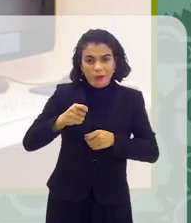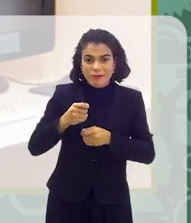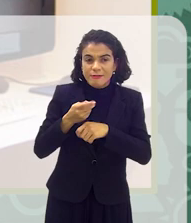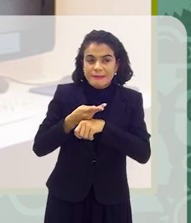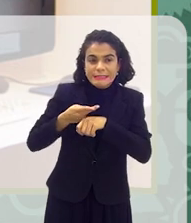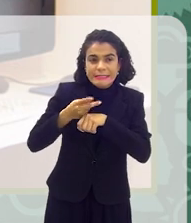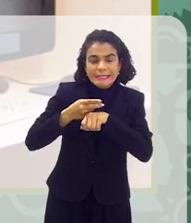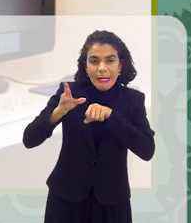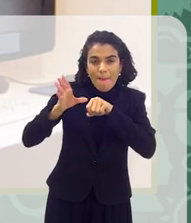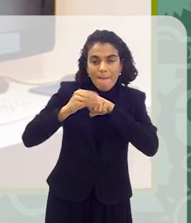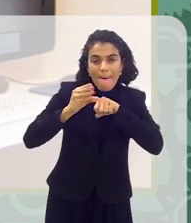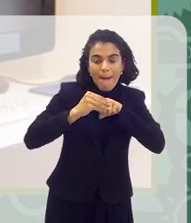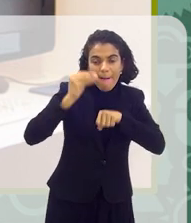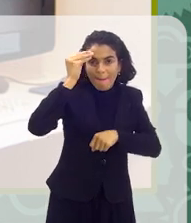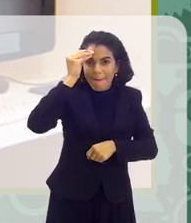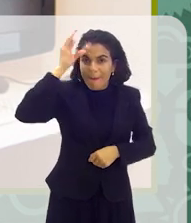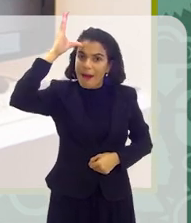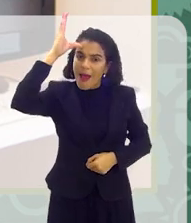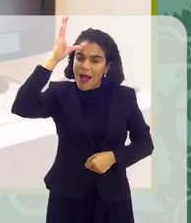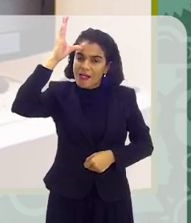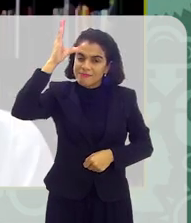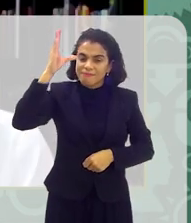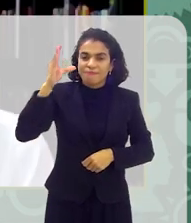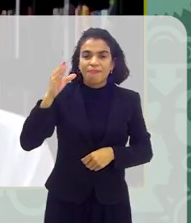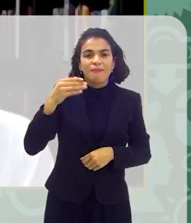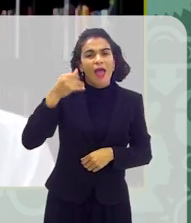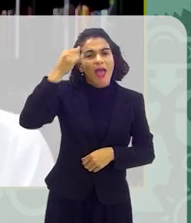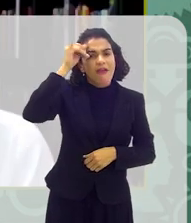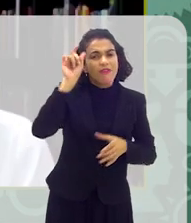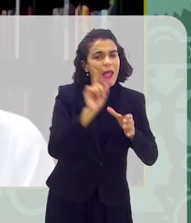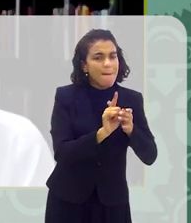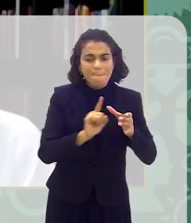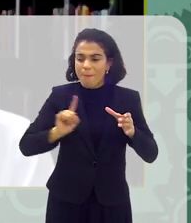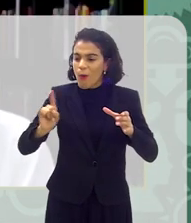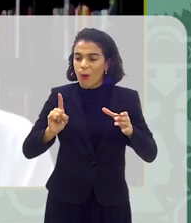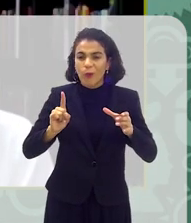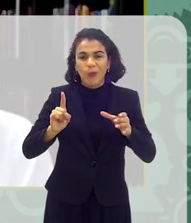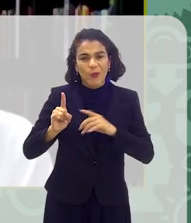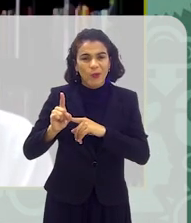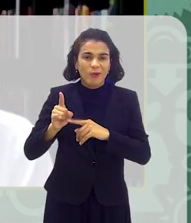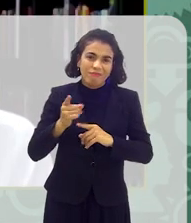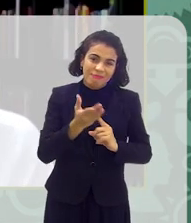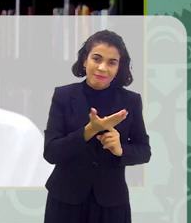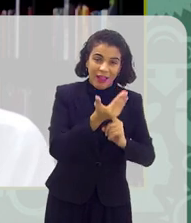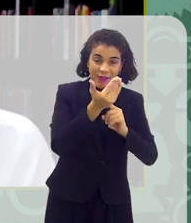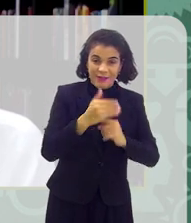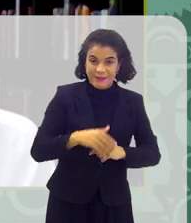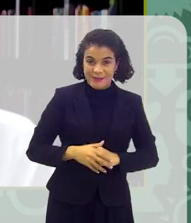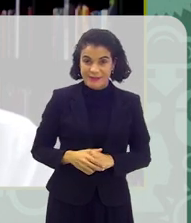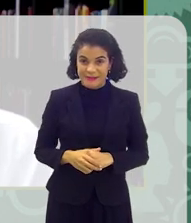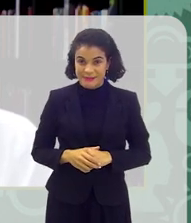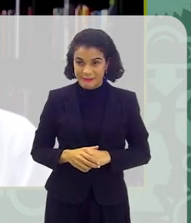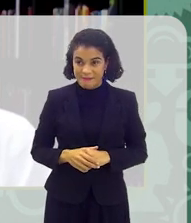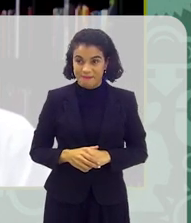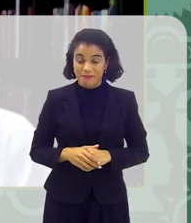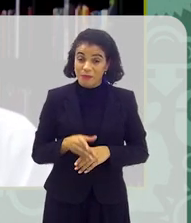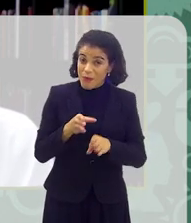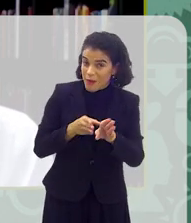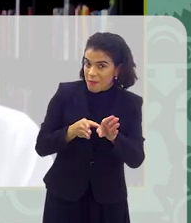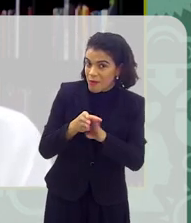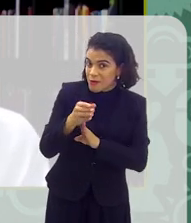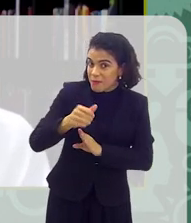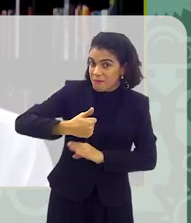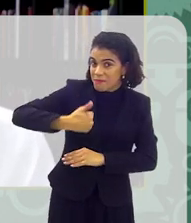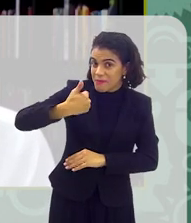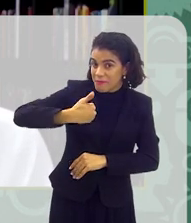né, buscar esse conhecimento, se atualizar para não ficar de fora desse novo mundo do mercado de trabalho?